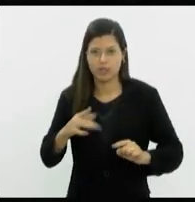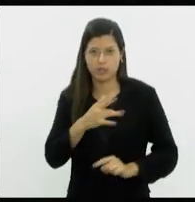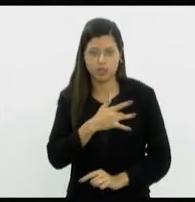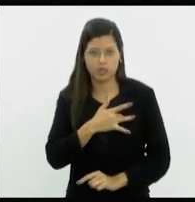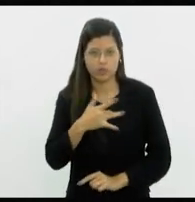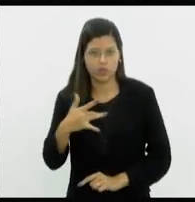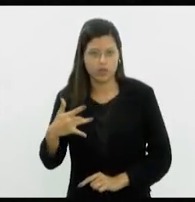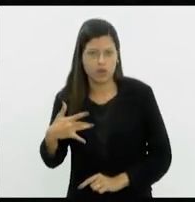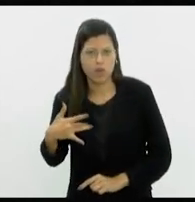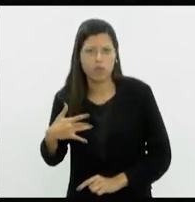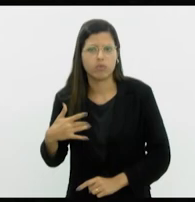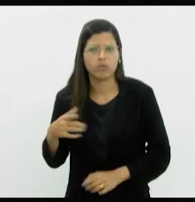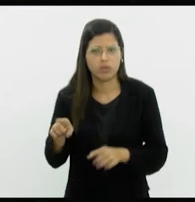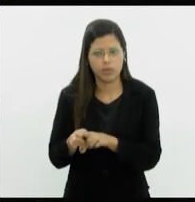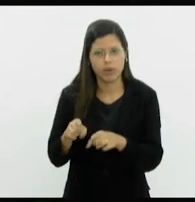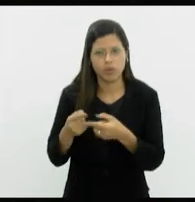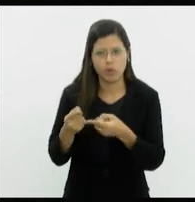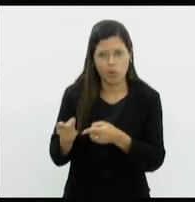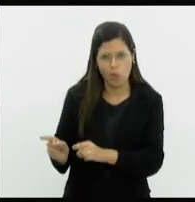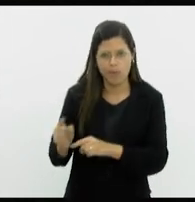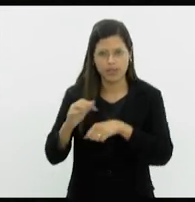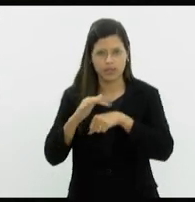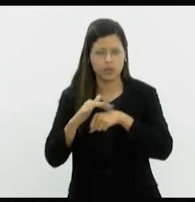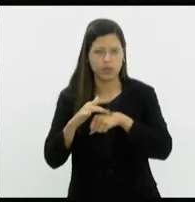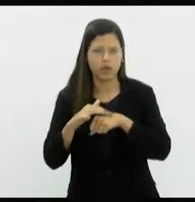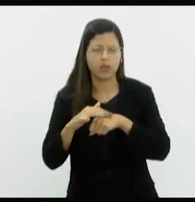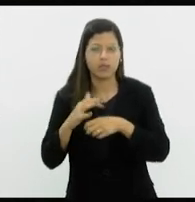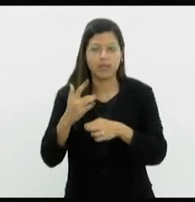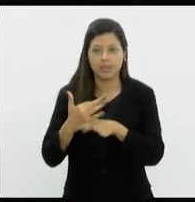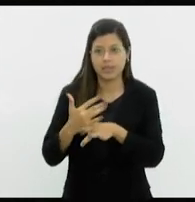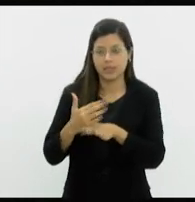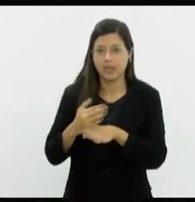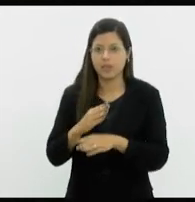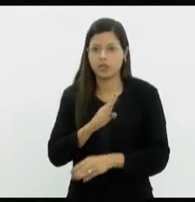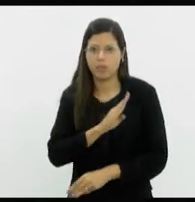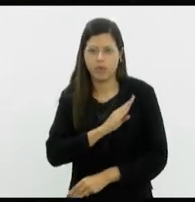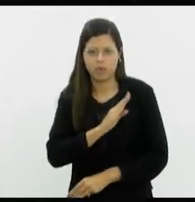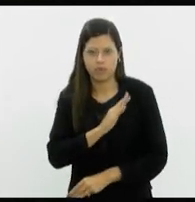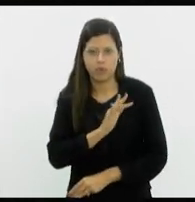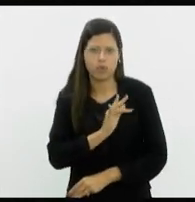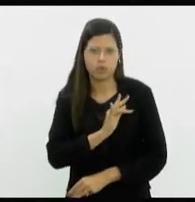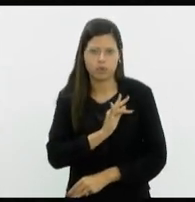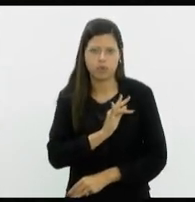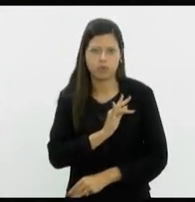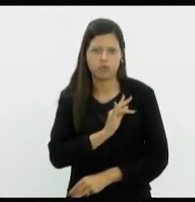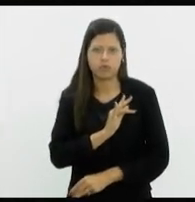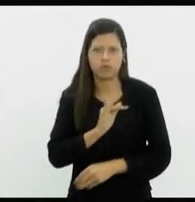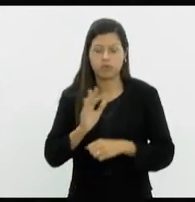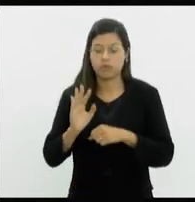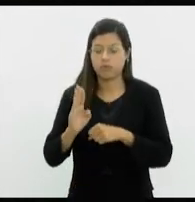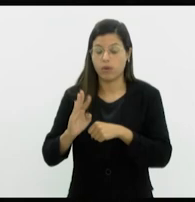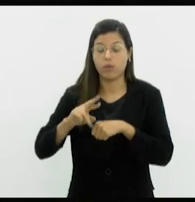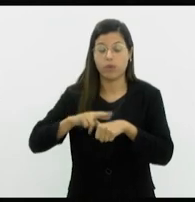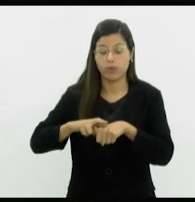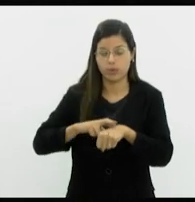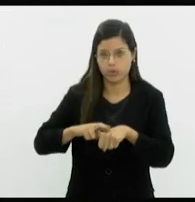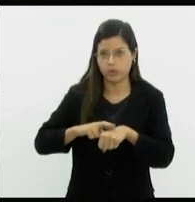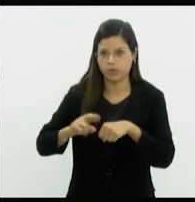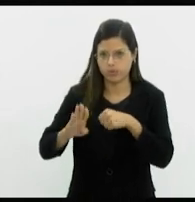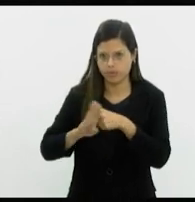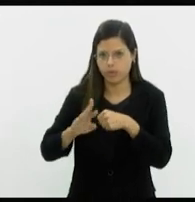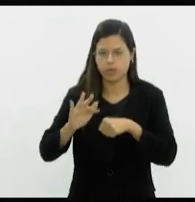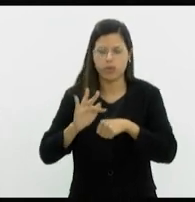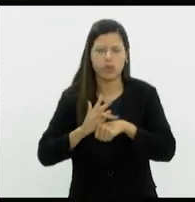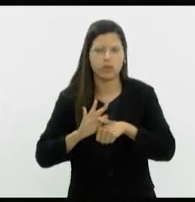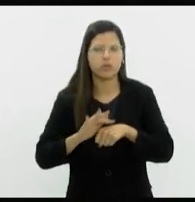dos agentes de combate à endemia da cidade de Belford Roxo. Inclusive, quero aproveitar para saudar aqui na